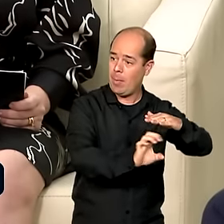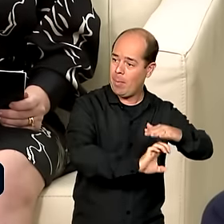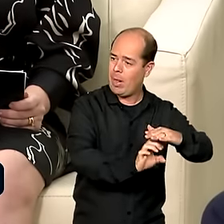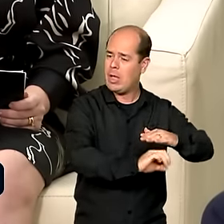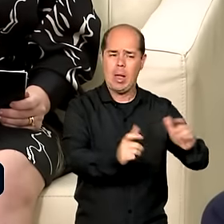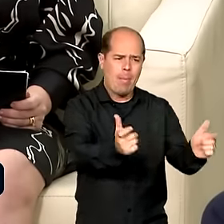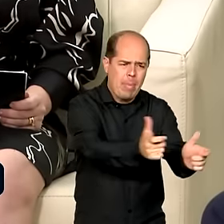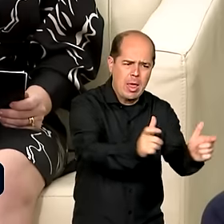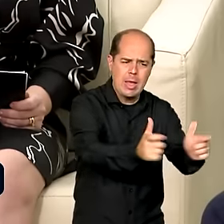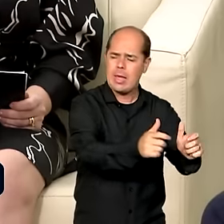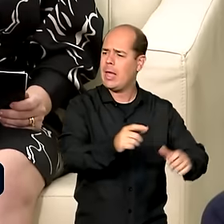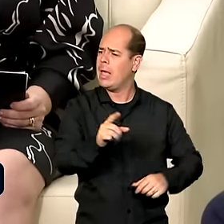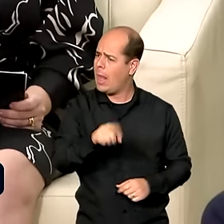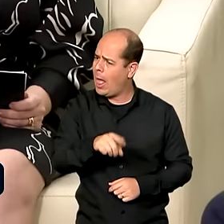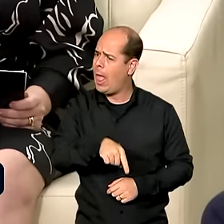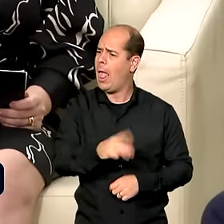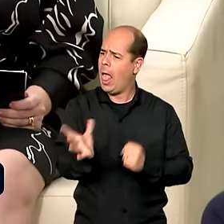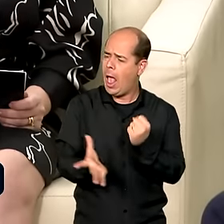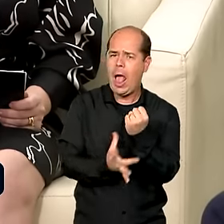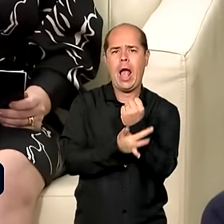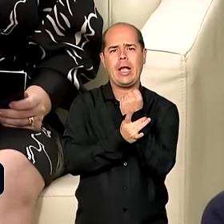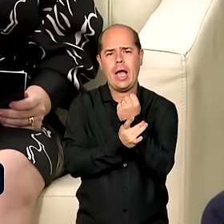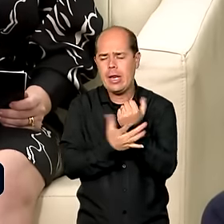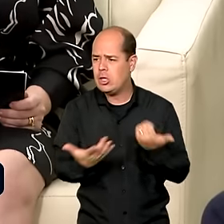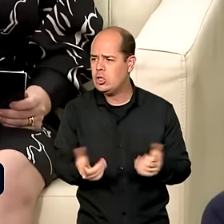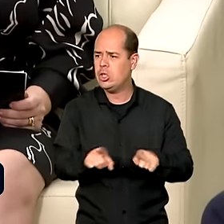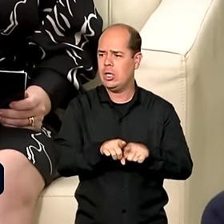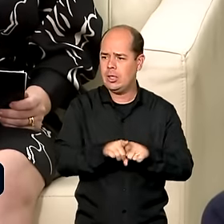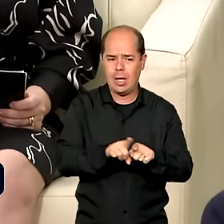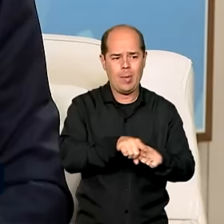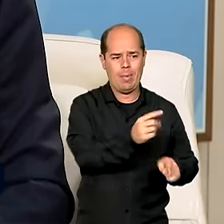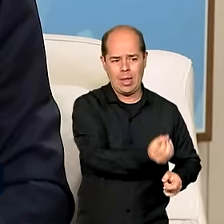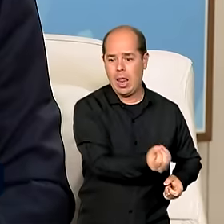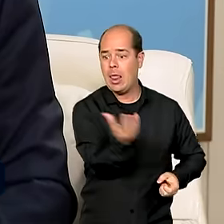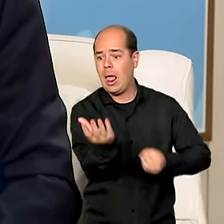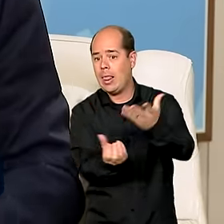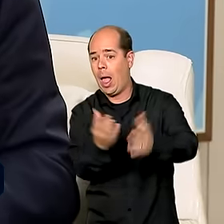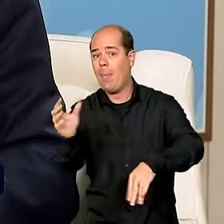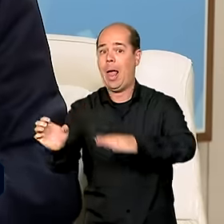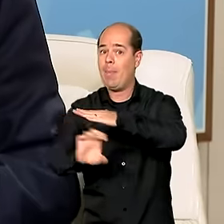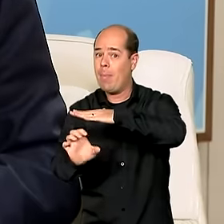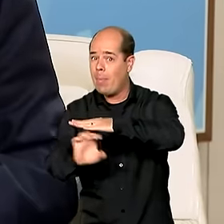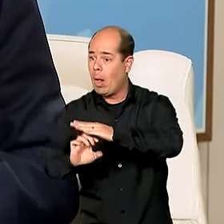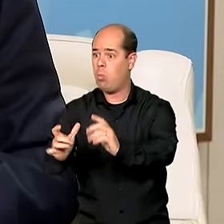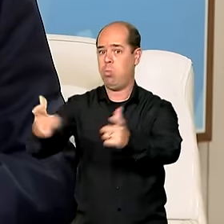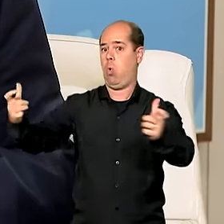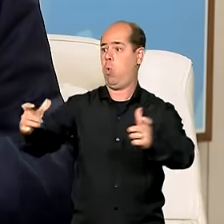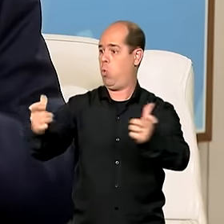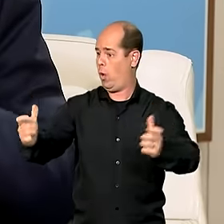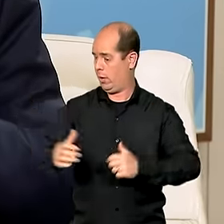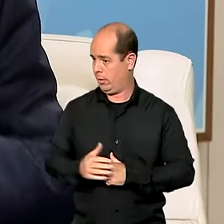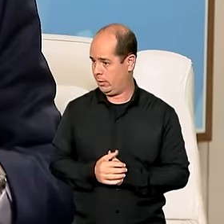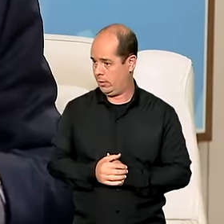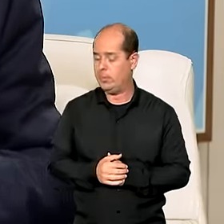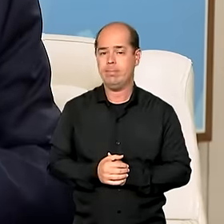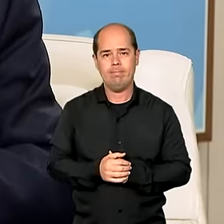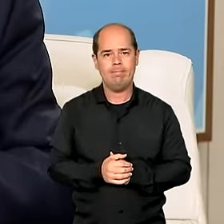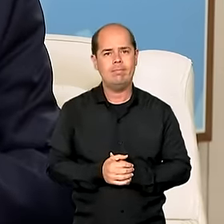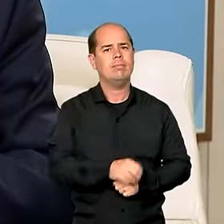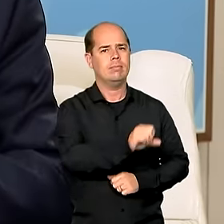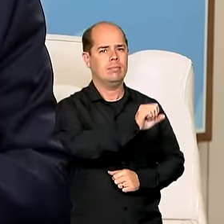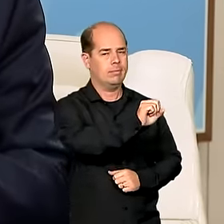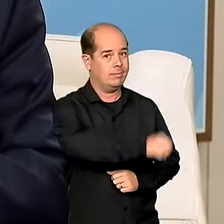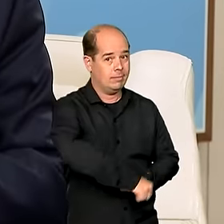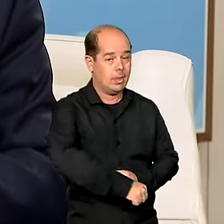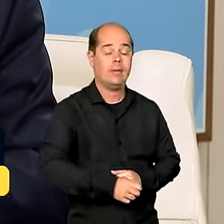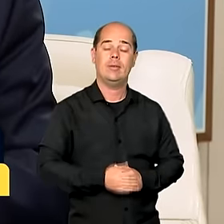das cadeias produtivas garantindo também abastecimento para as grandes não é isso exatamente eh esse programa O Novo